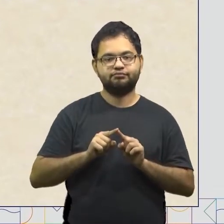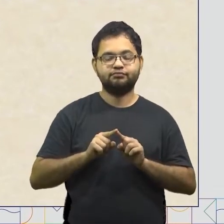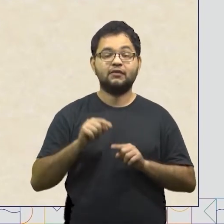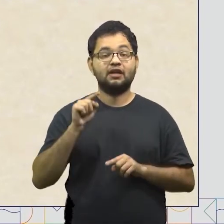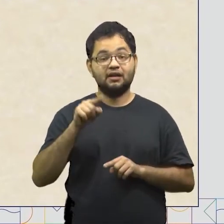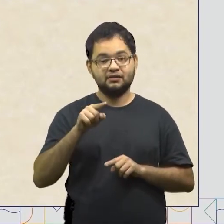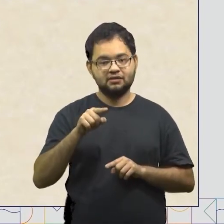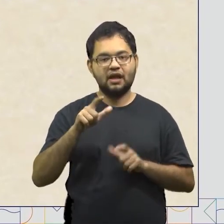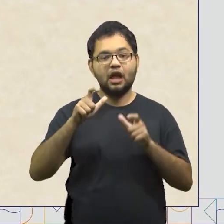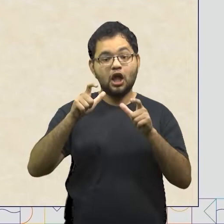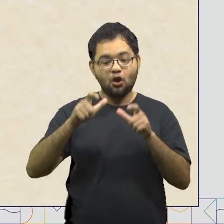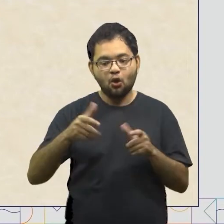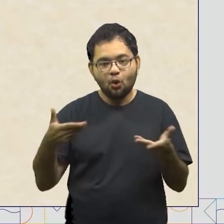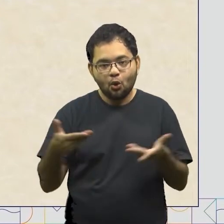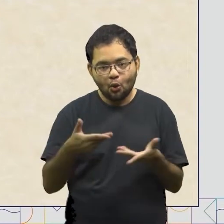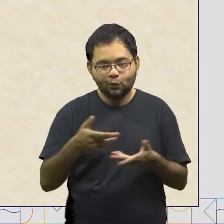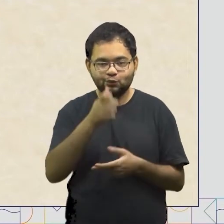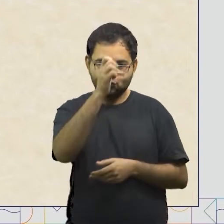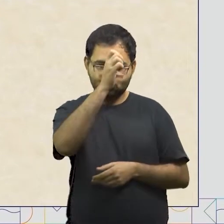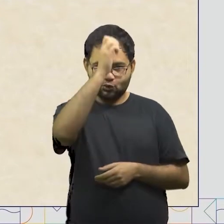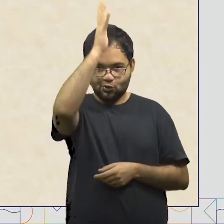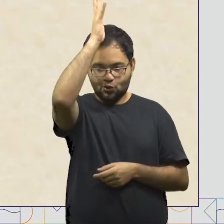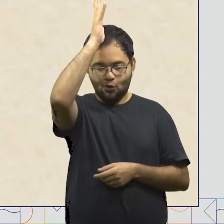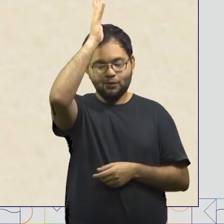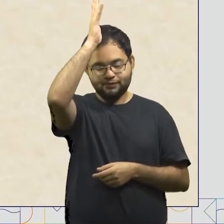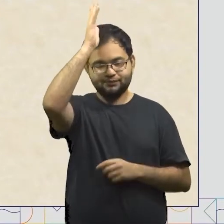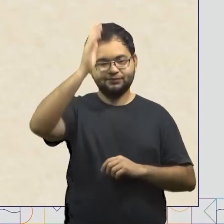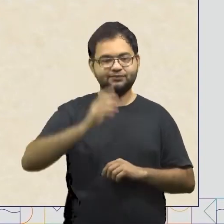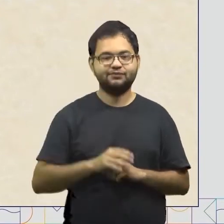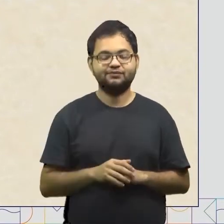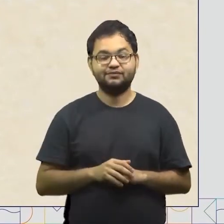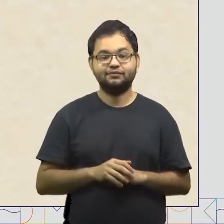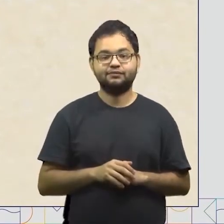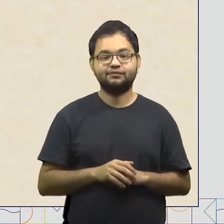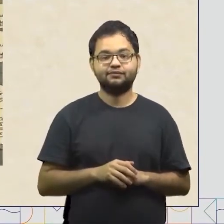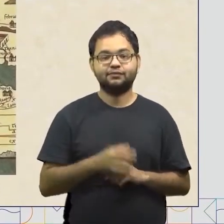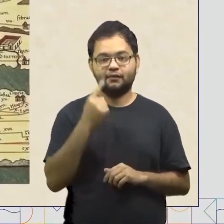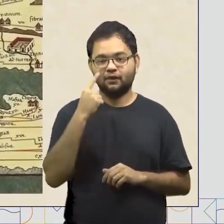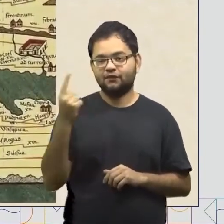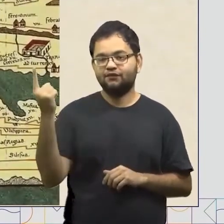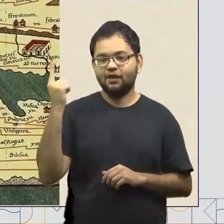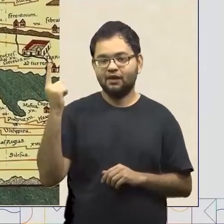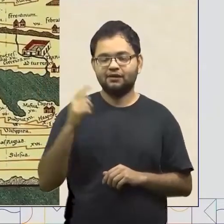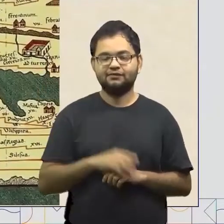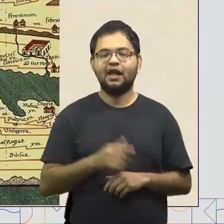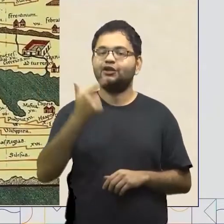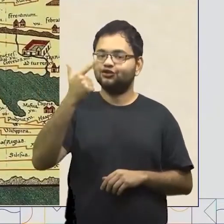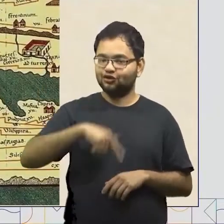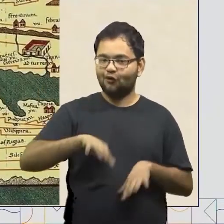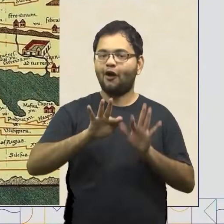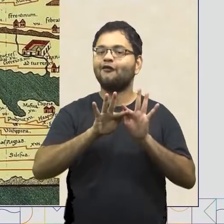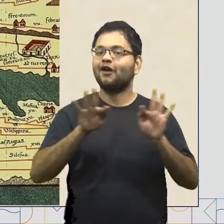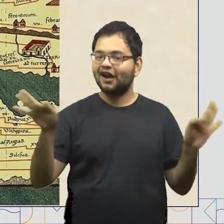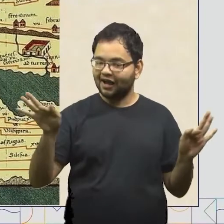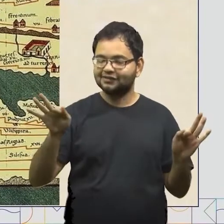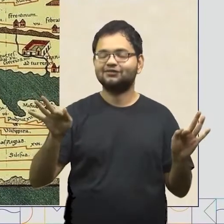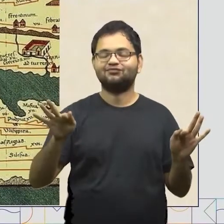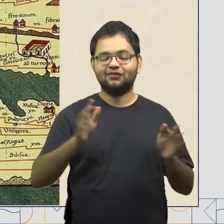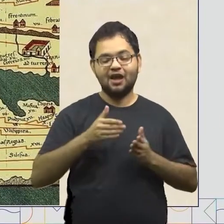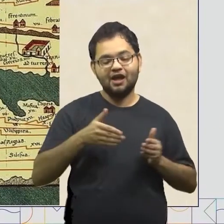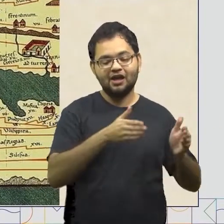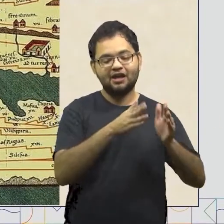representa onde hoje está a Roma o centro do império é isso reforça aquele ditado